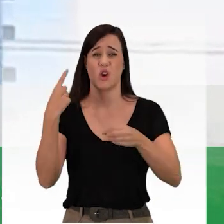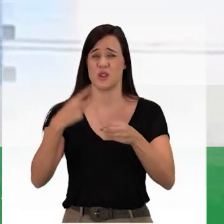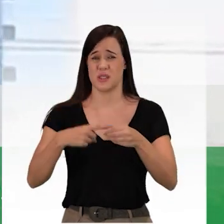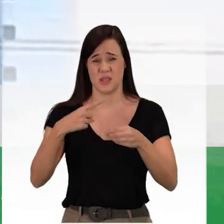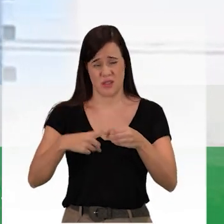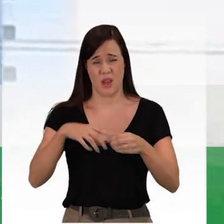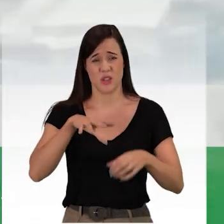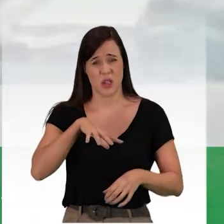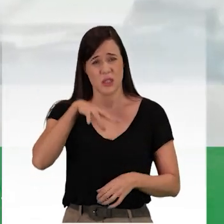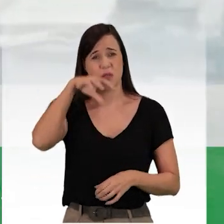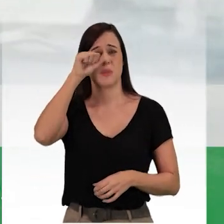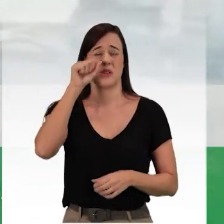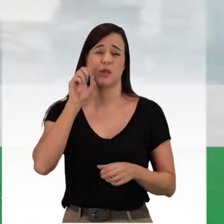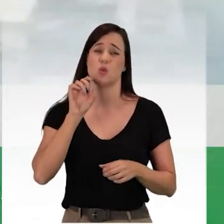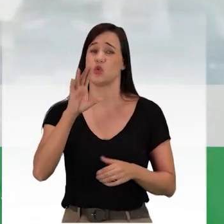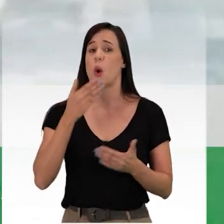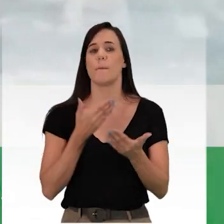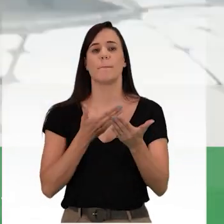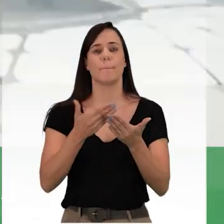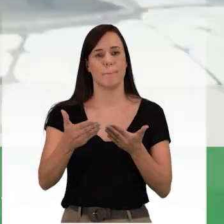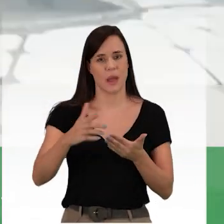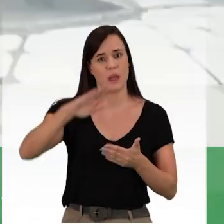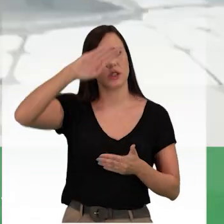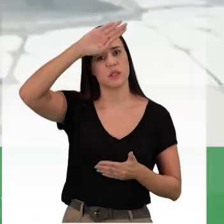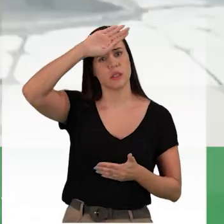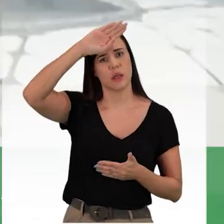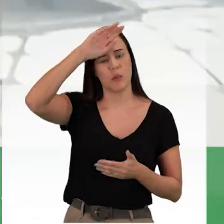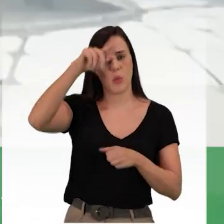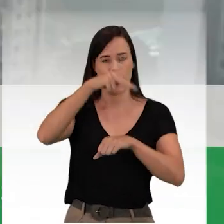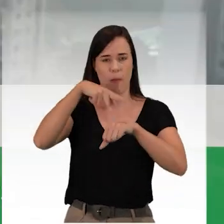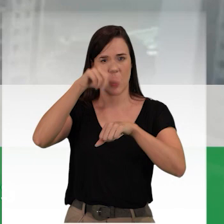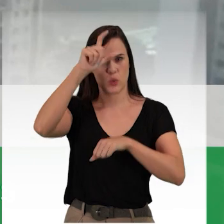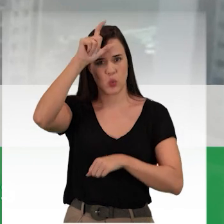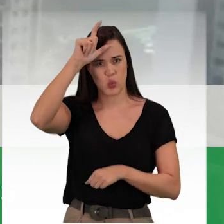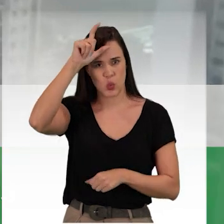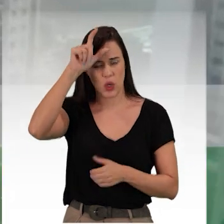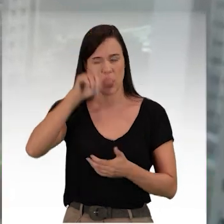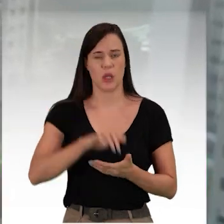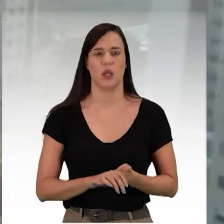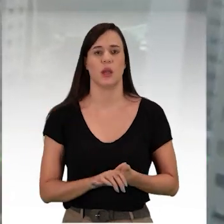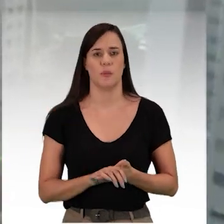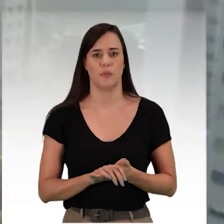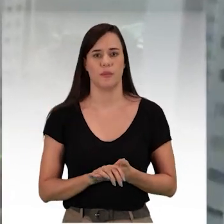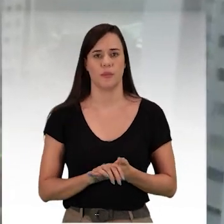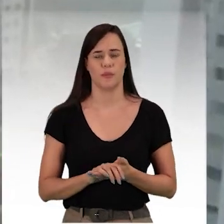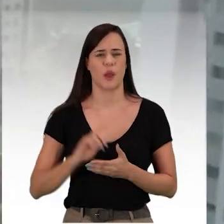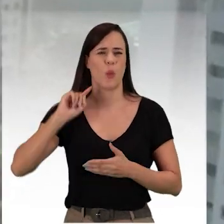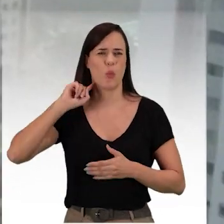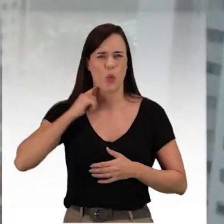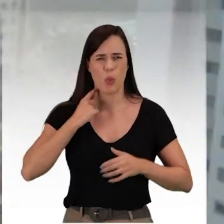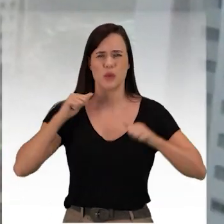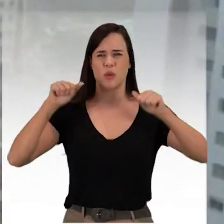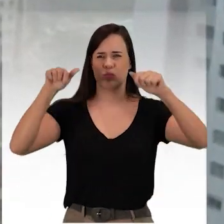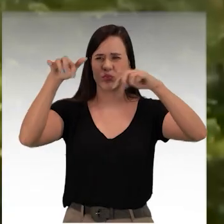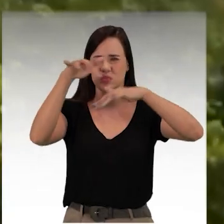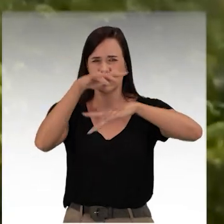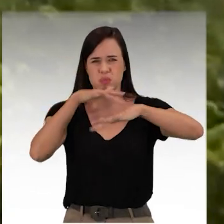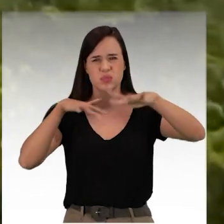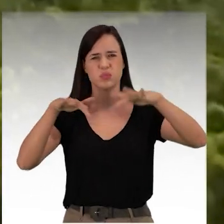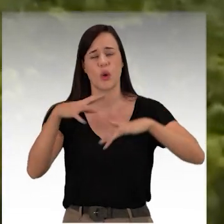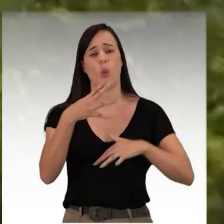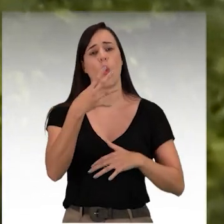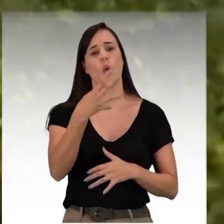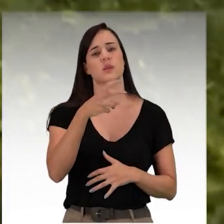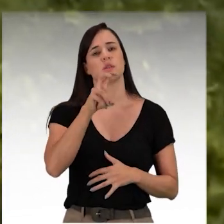cidade global para respiração, ficando atrás apenas de Istambul, na Turquia. A média do índice de poluição em Manaus